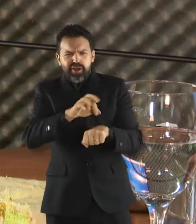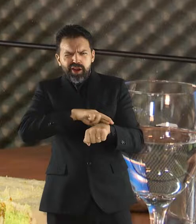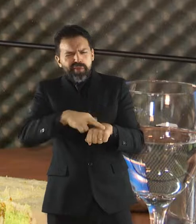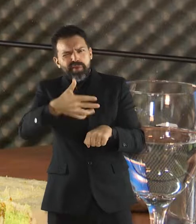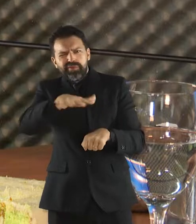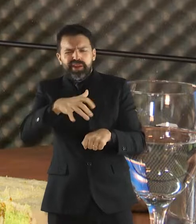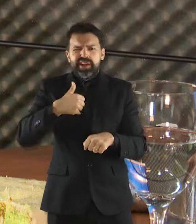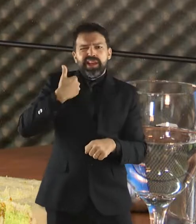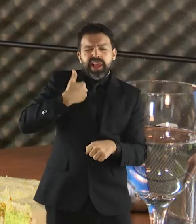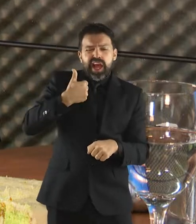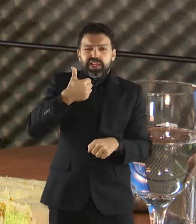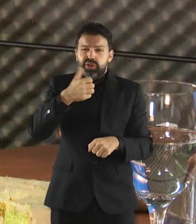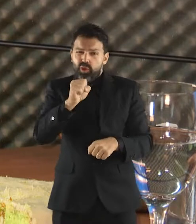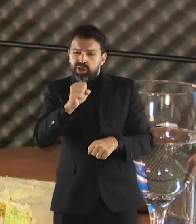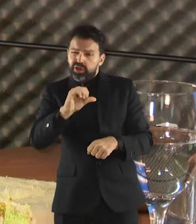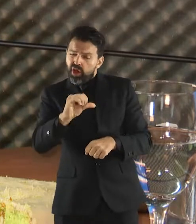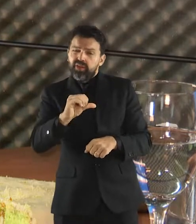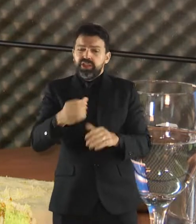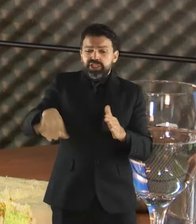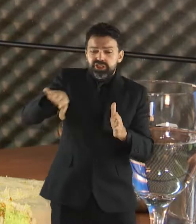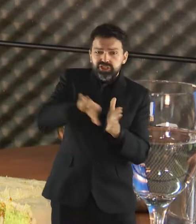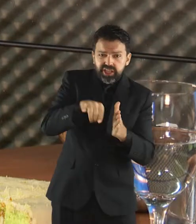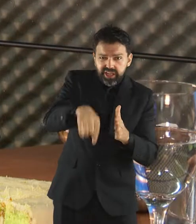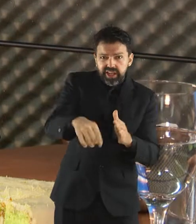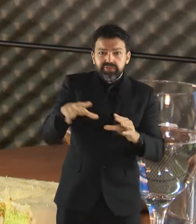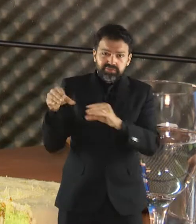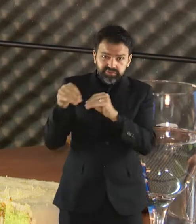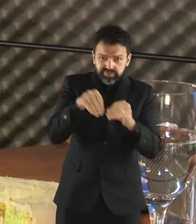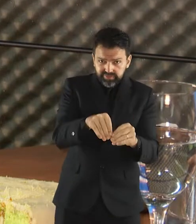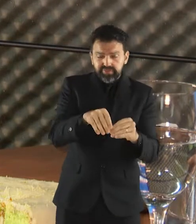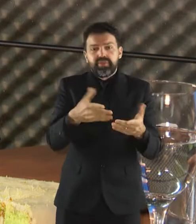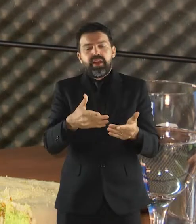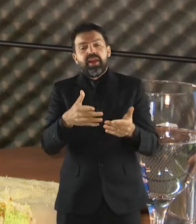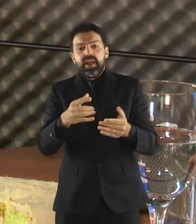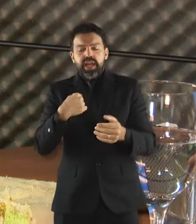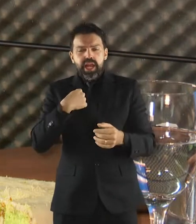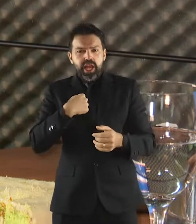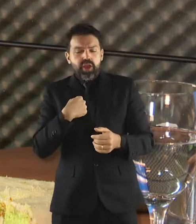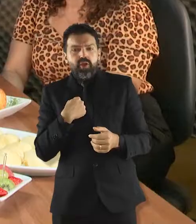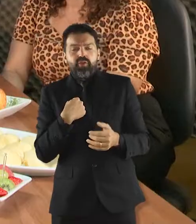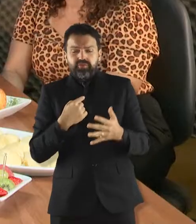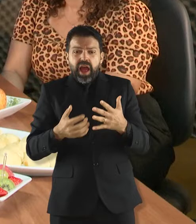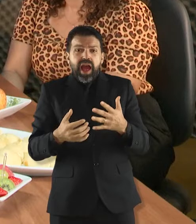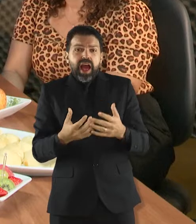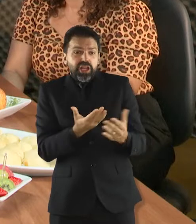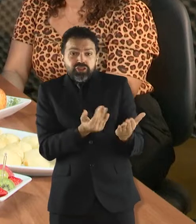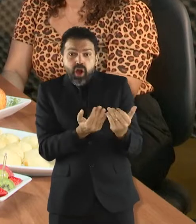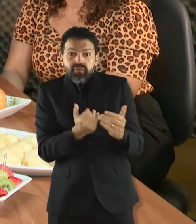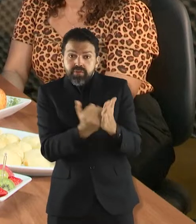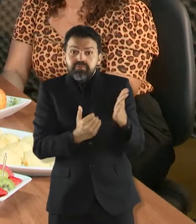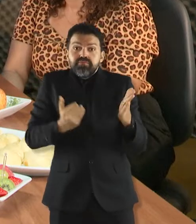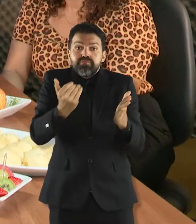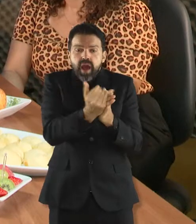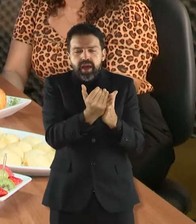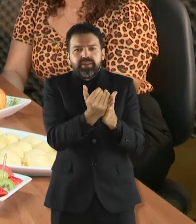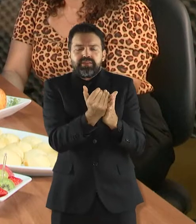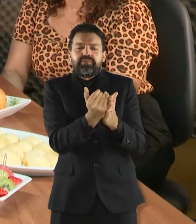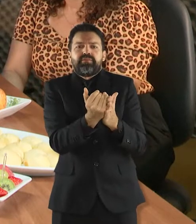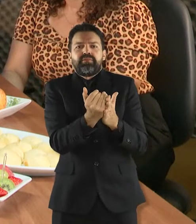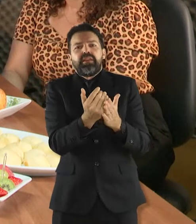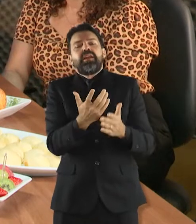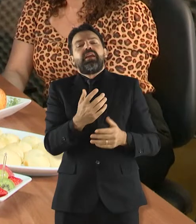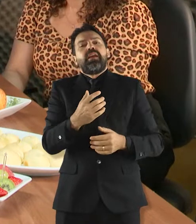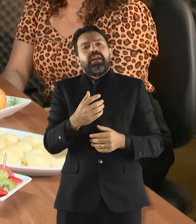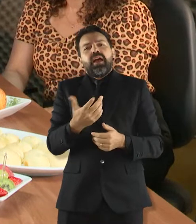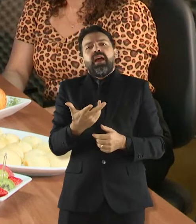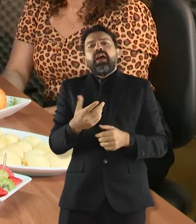ou menos, né? Mais ou menos essa idade eu cheguei aqui. Eu sou a caçula de 6 irmãos. E lá em casa tem uma